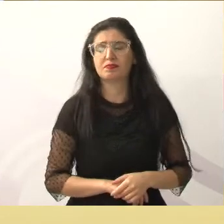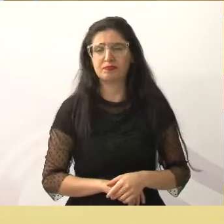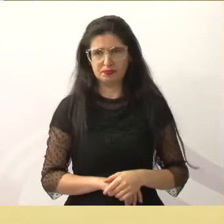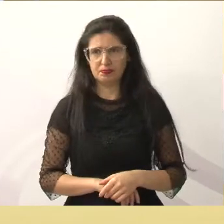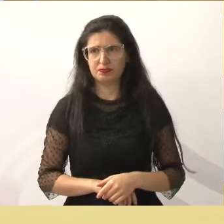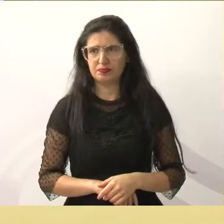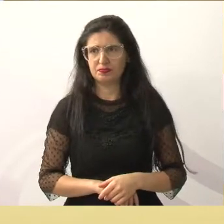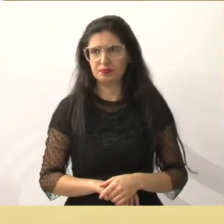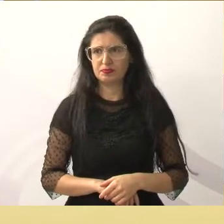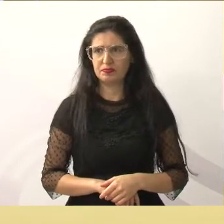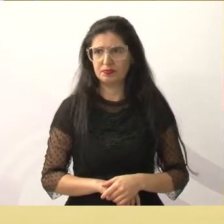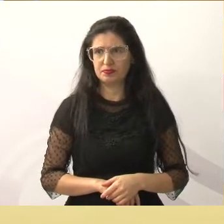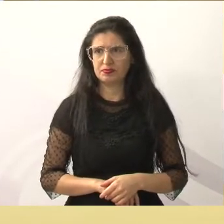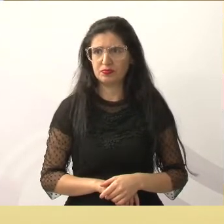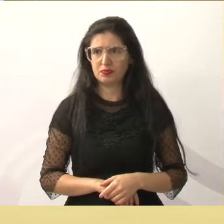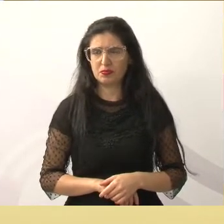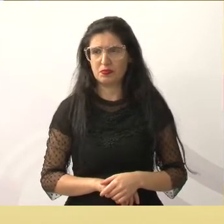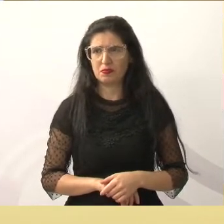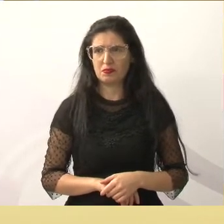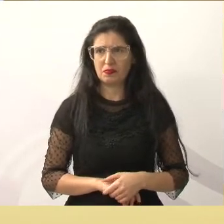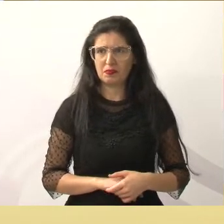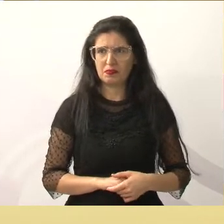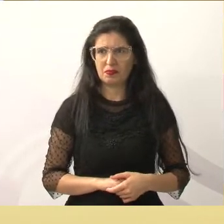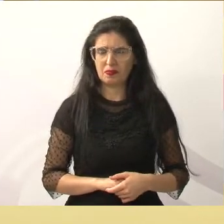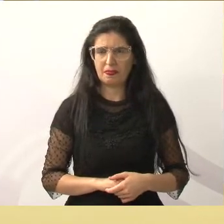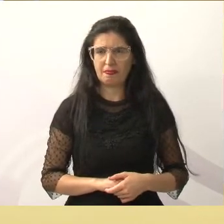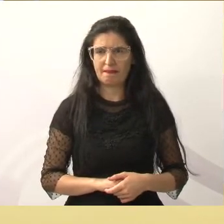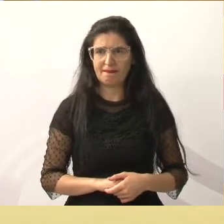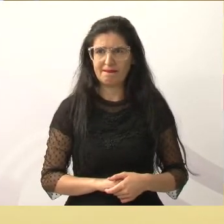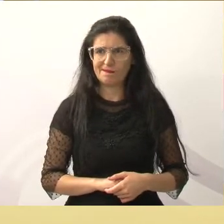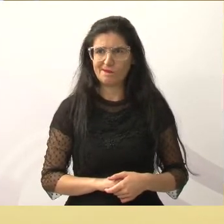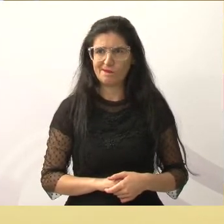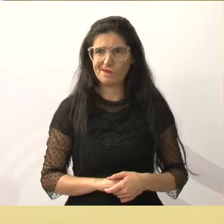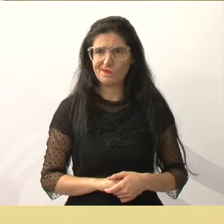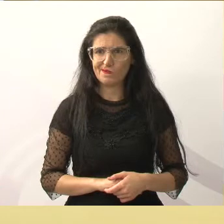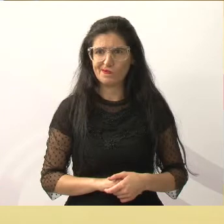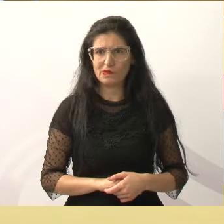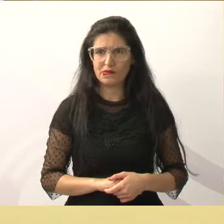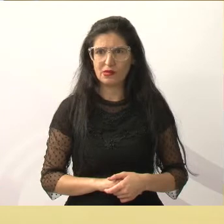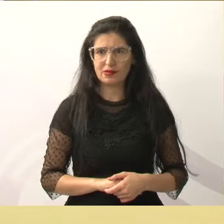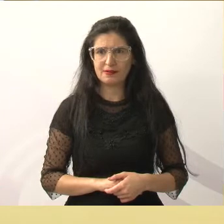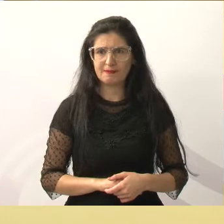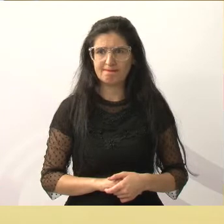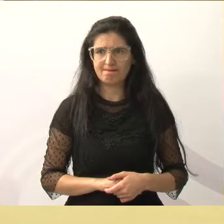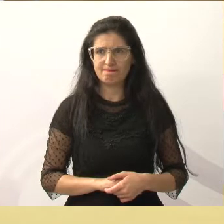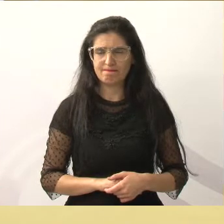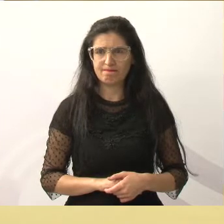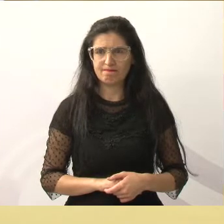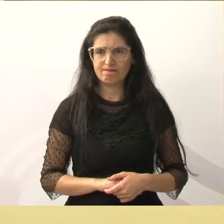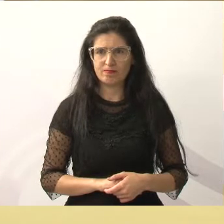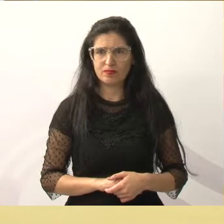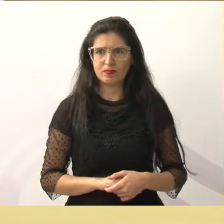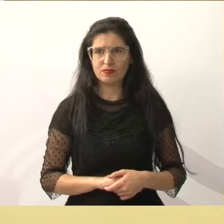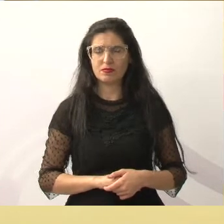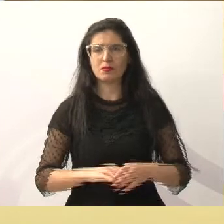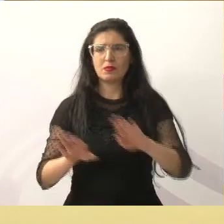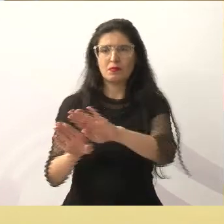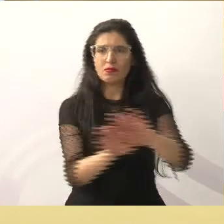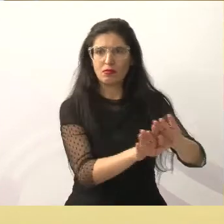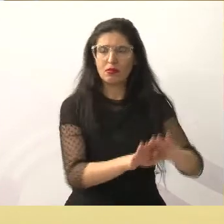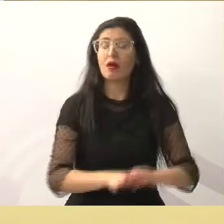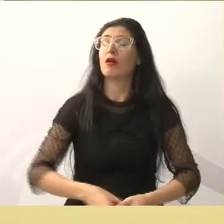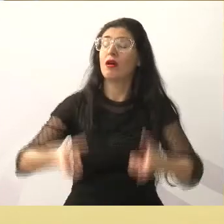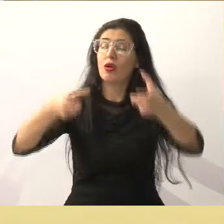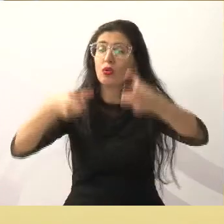de colocar o seu espaço à disposição, de fazer a divulgação, porque o cidadão tenha consciência, por que está fora de